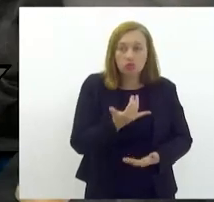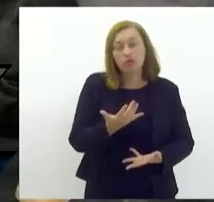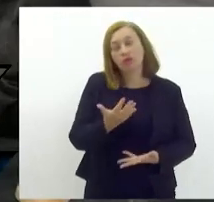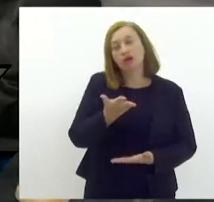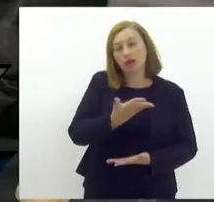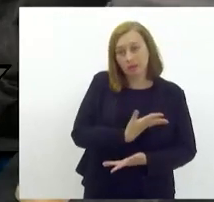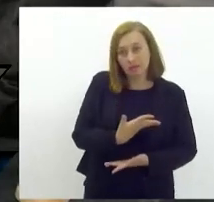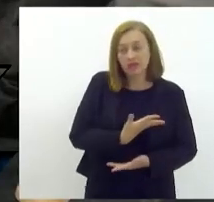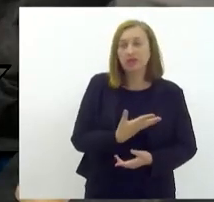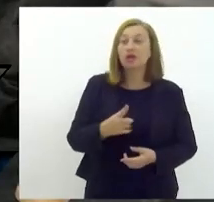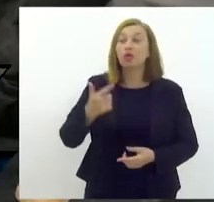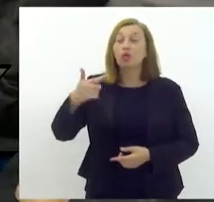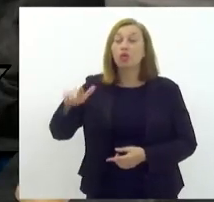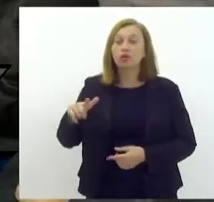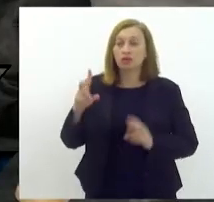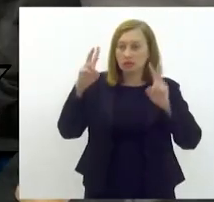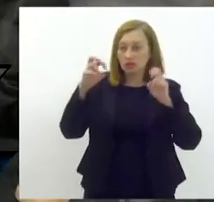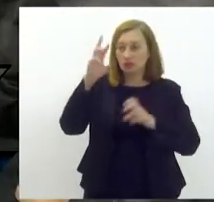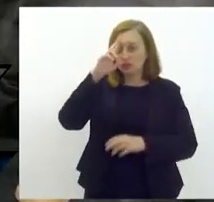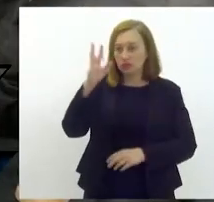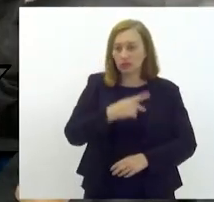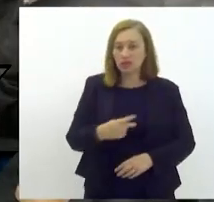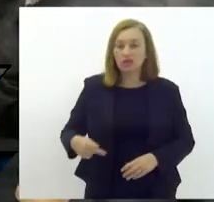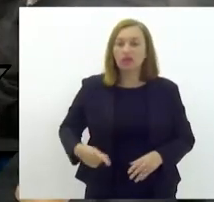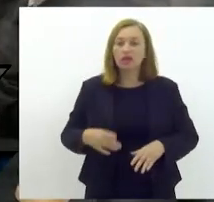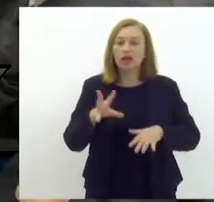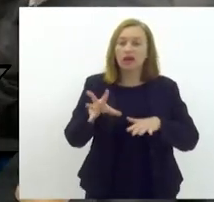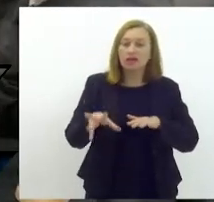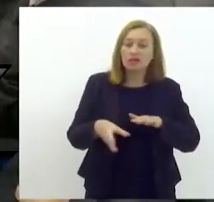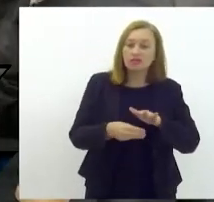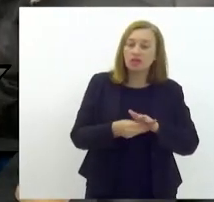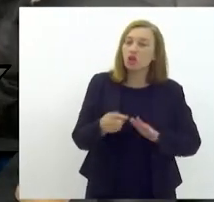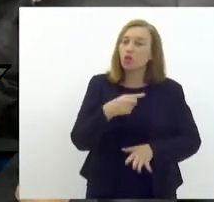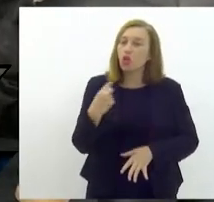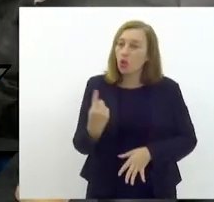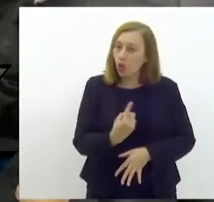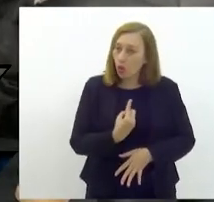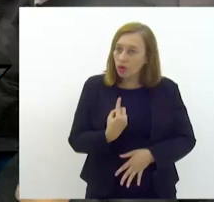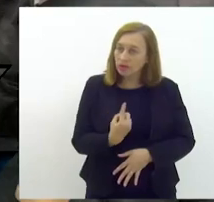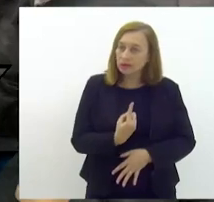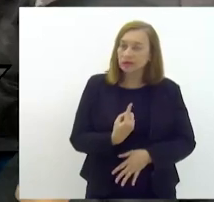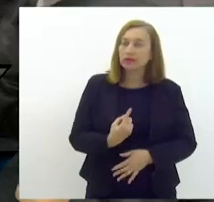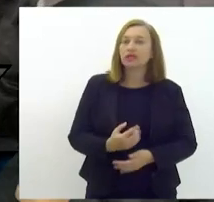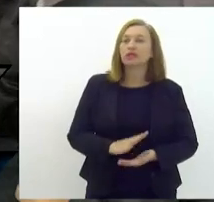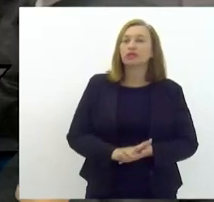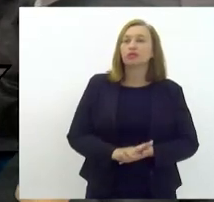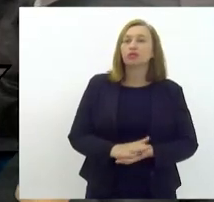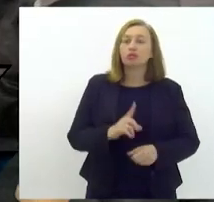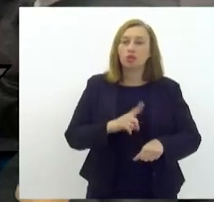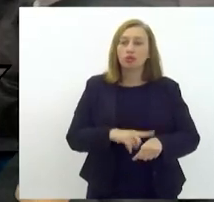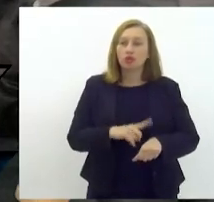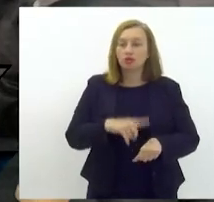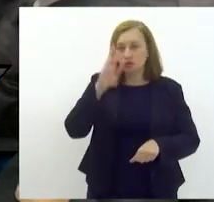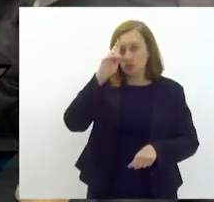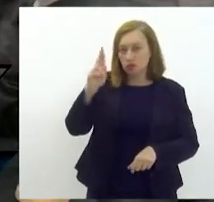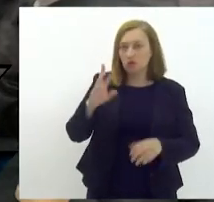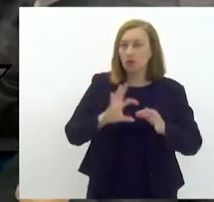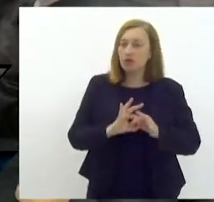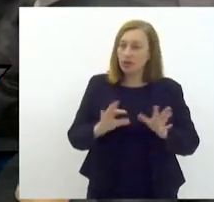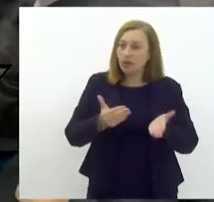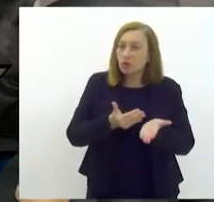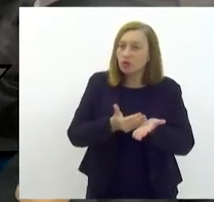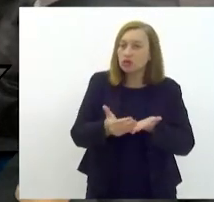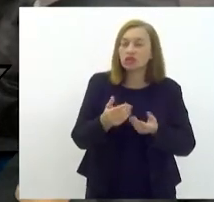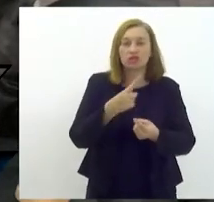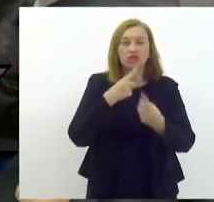colega a outra questão Presidente é sobre as emendas ainda nós desde que vossa excelência autorizou o início